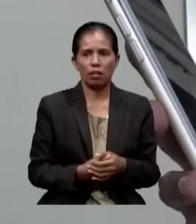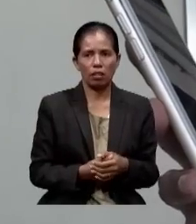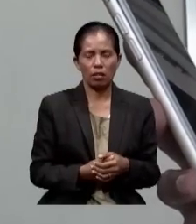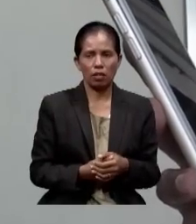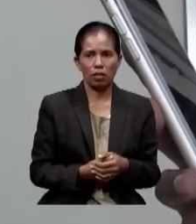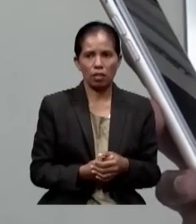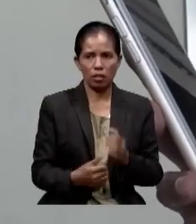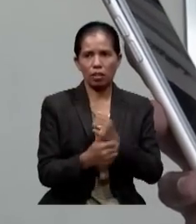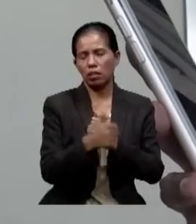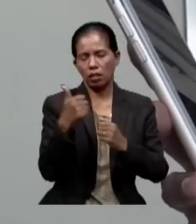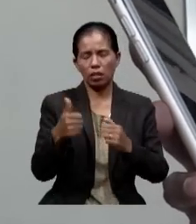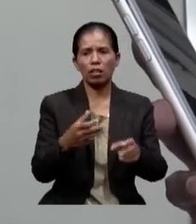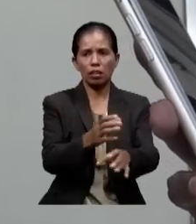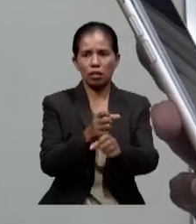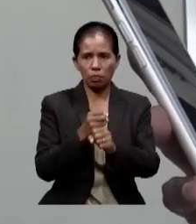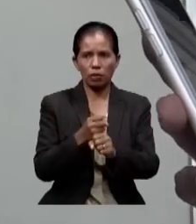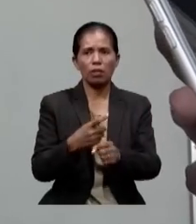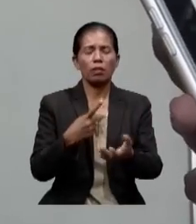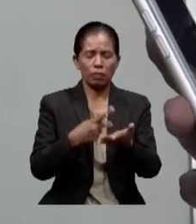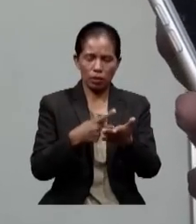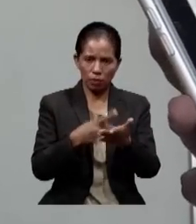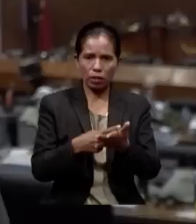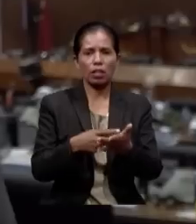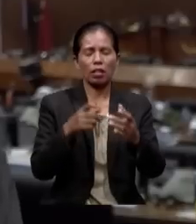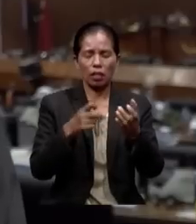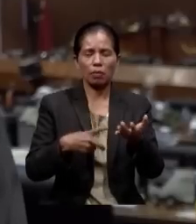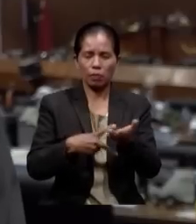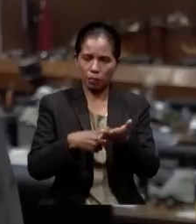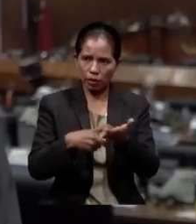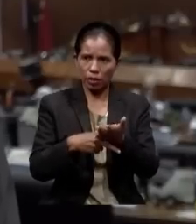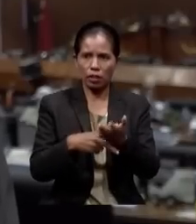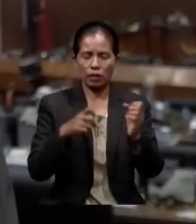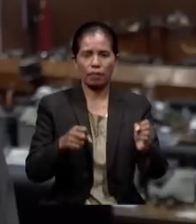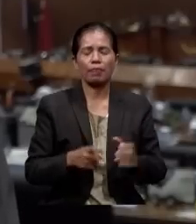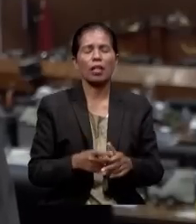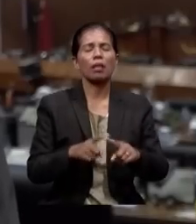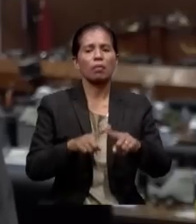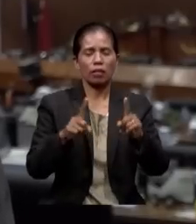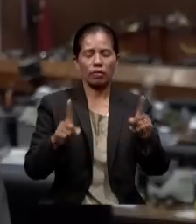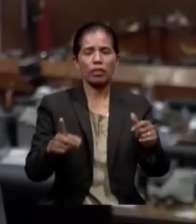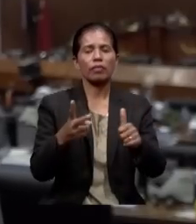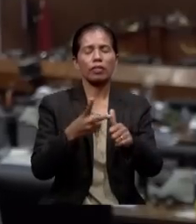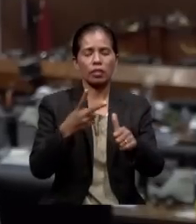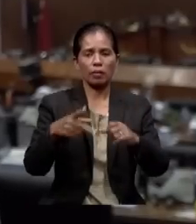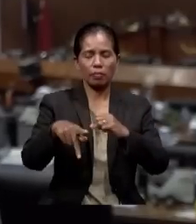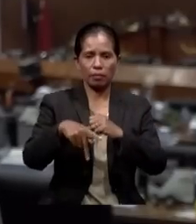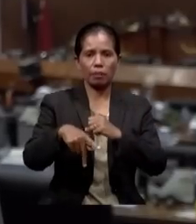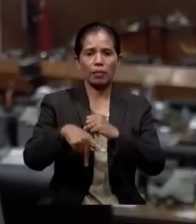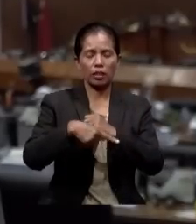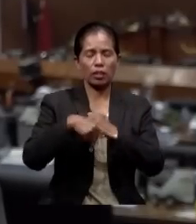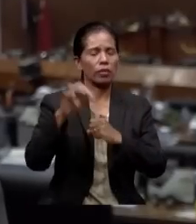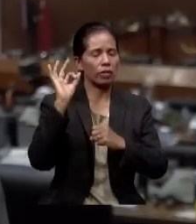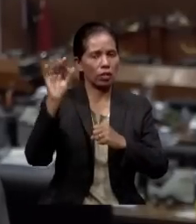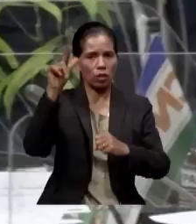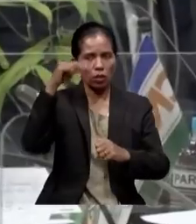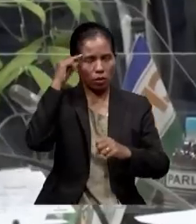selo ne simo passaporte ne bele considera. Mai bem, vice-chefe bancada Fretilin, Antoninho Bianco, atentem,